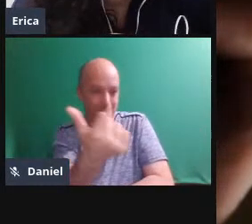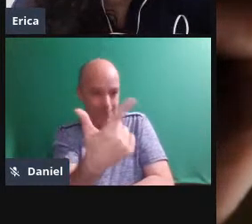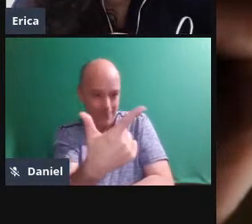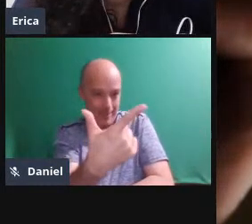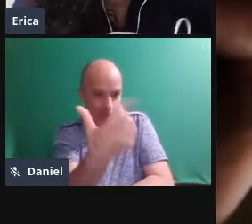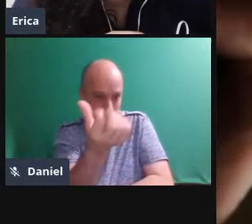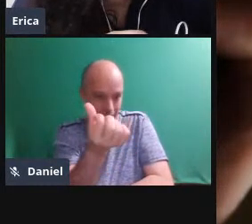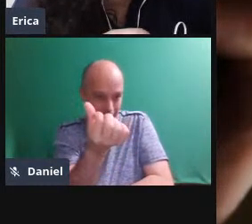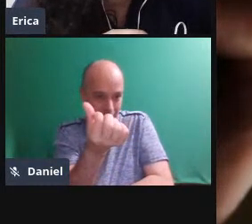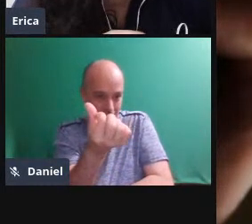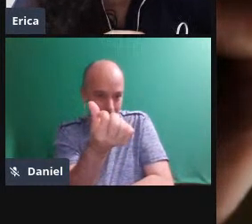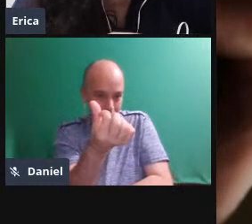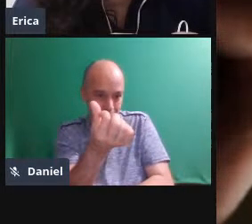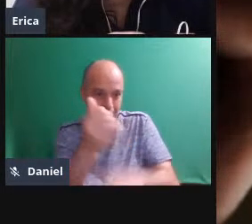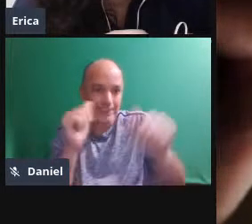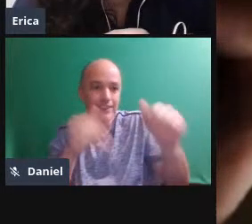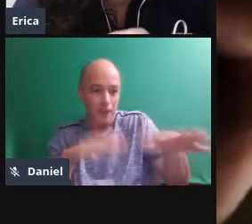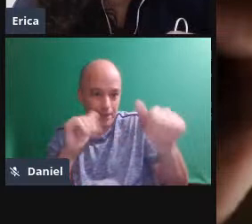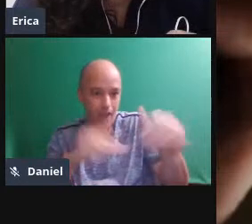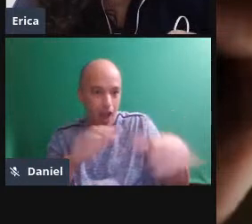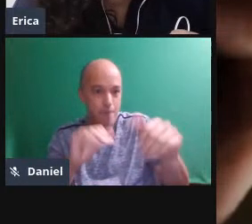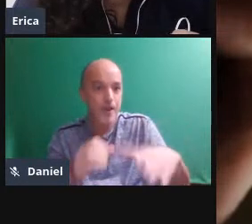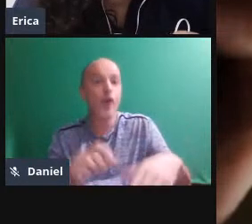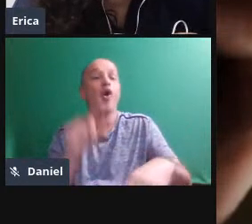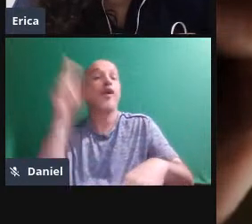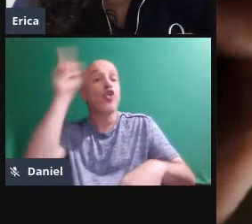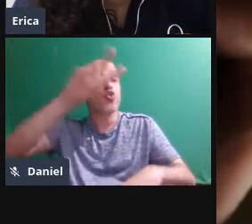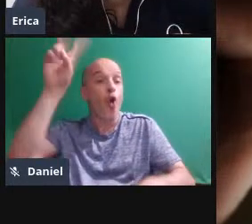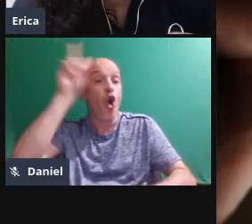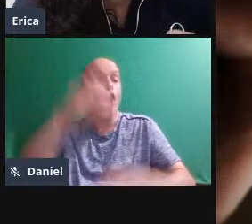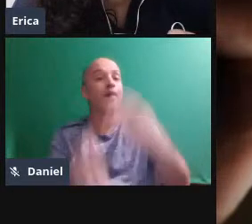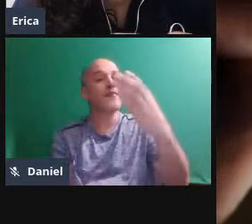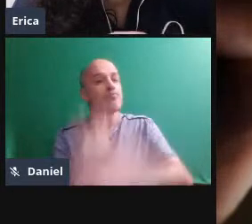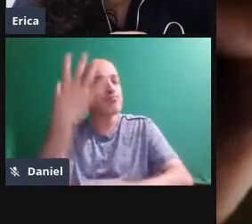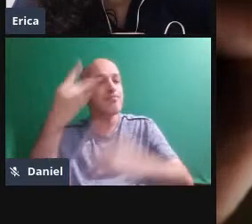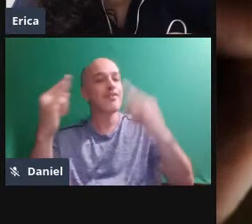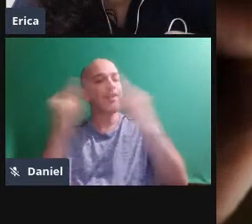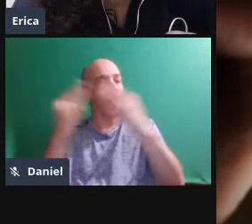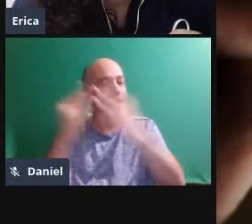Dia 26 de setembro, então,